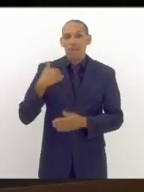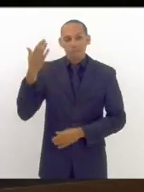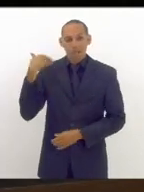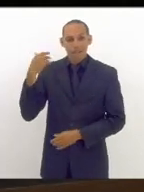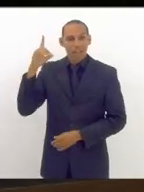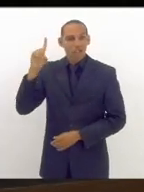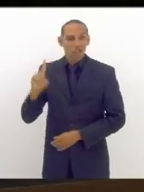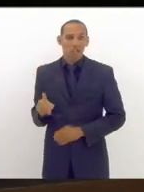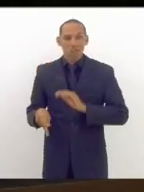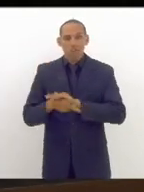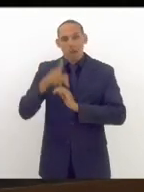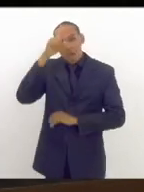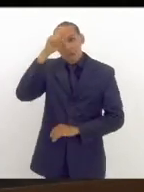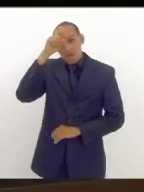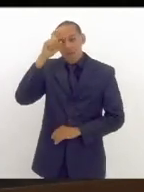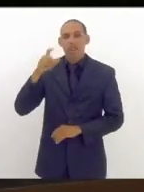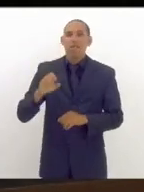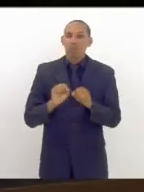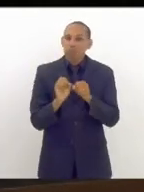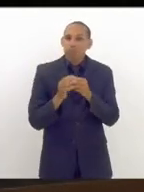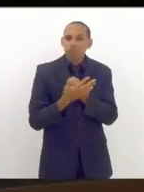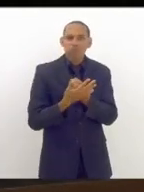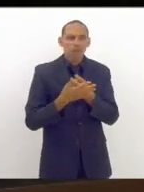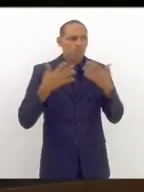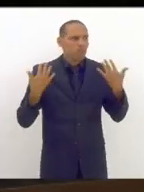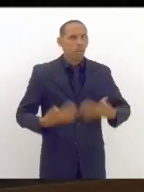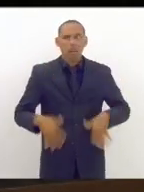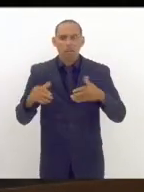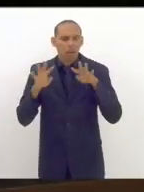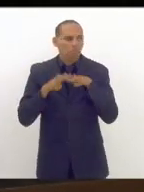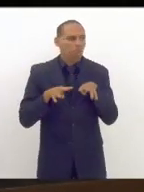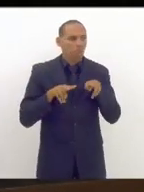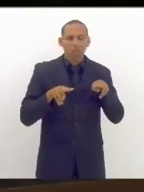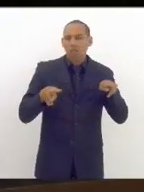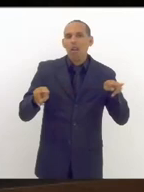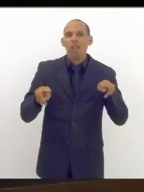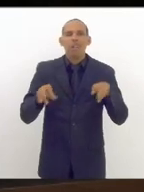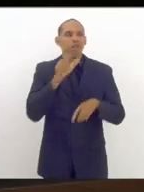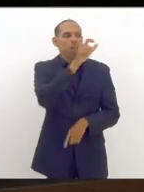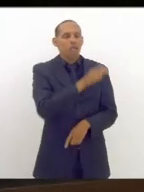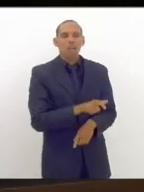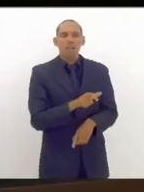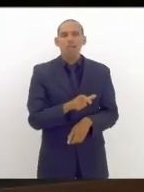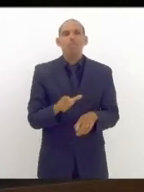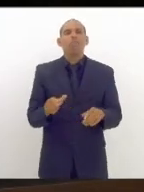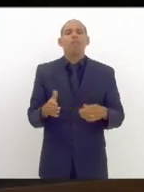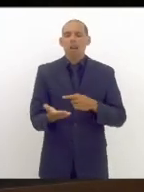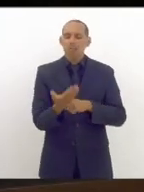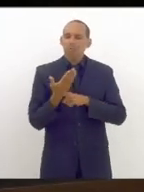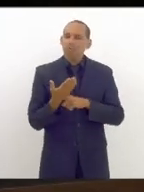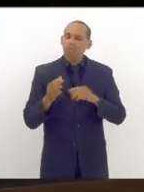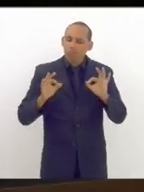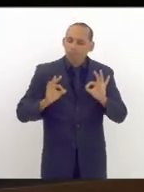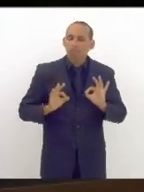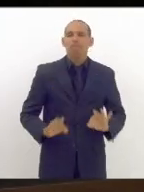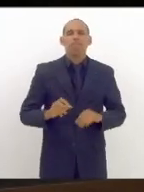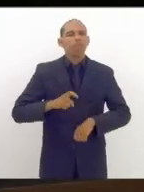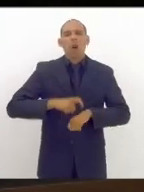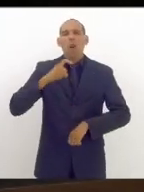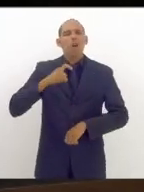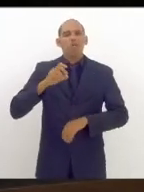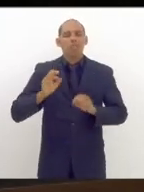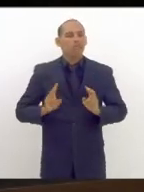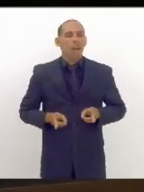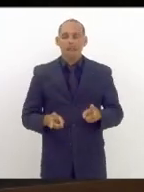do hospital, no COVID, era desesperador, e ele sempre esteve pronto para ajudar. Então, também na